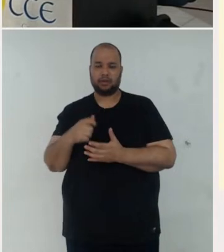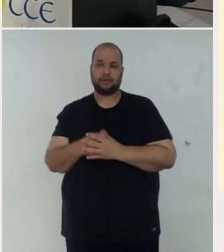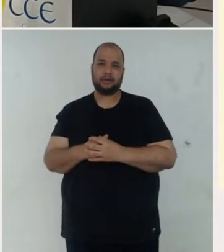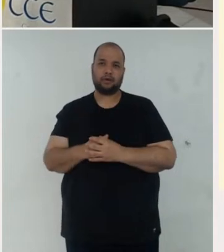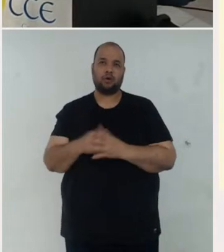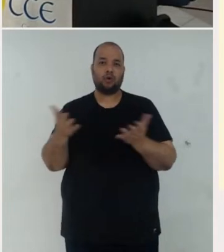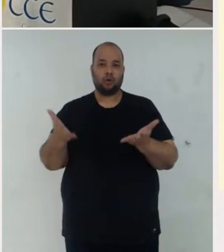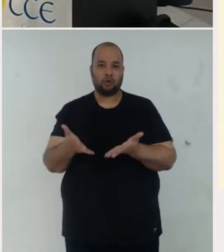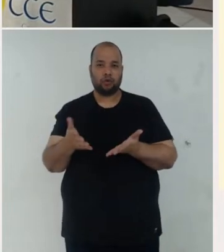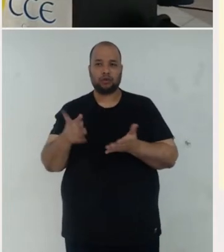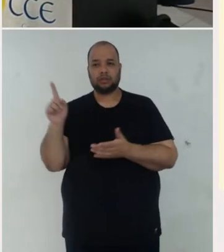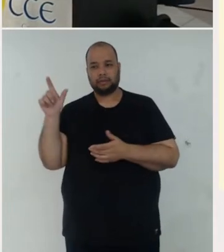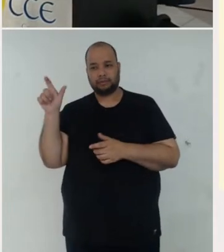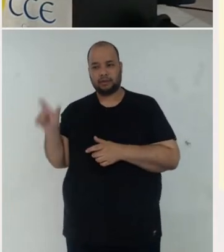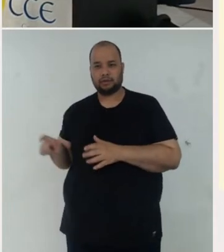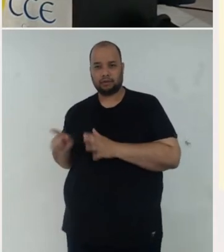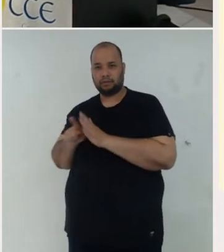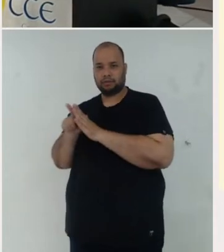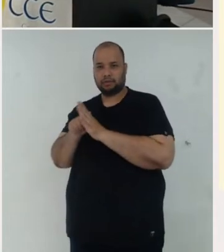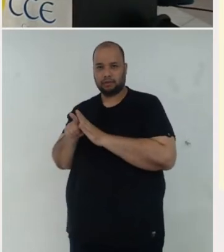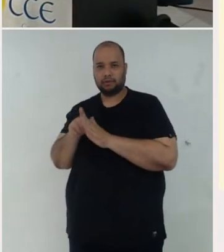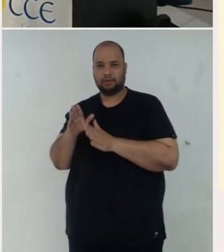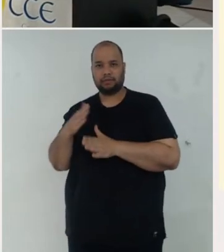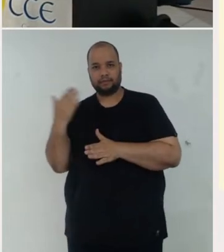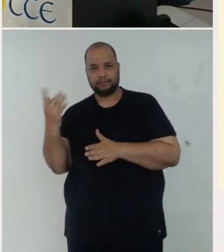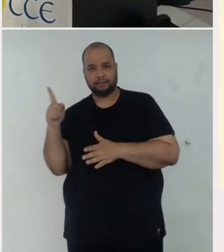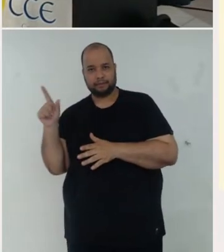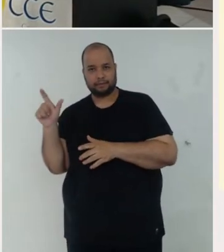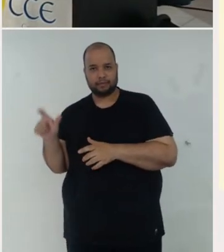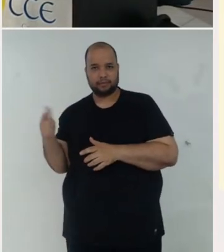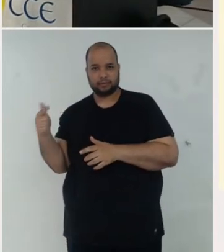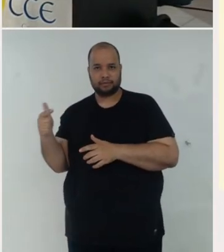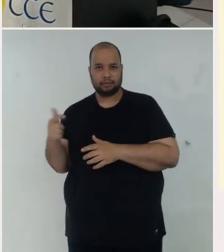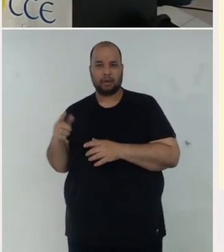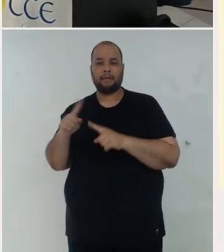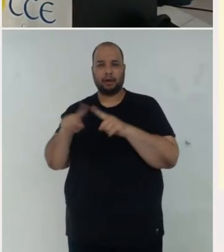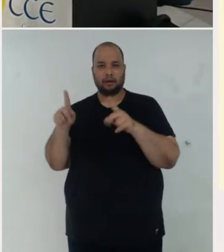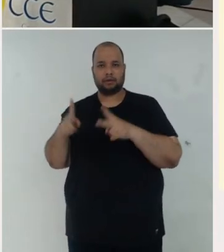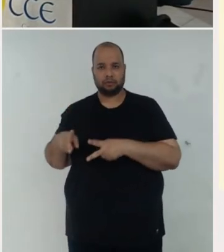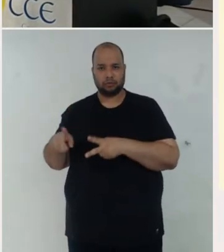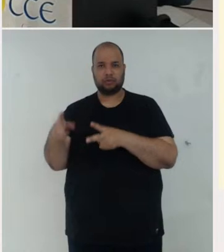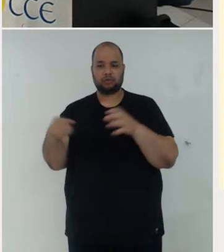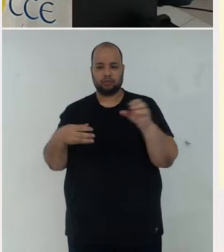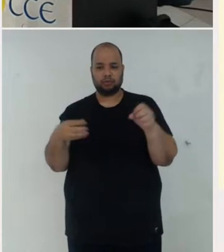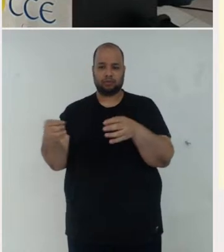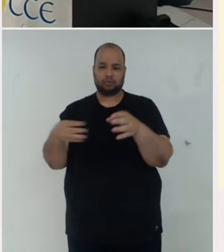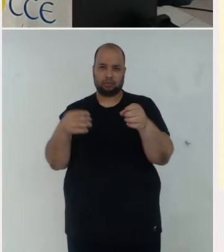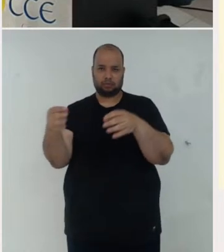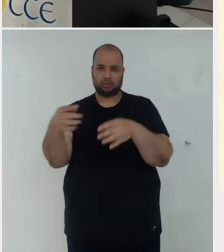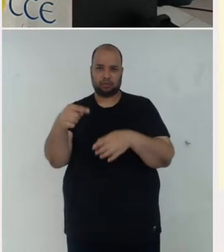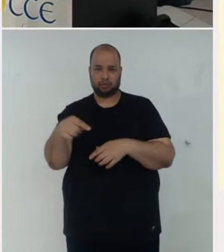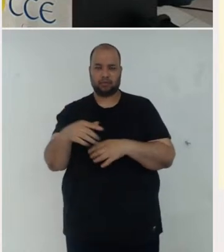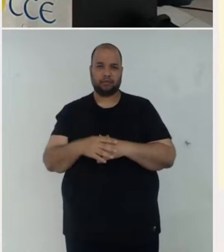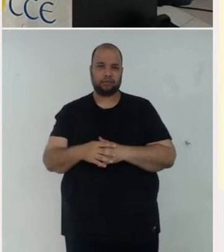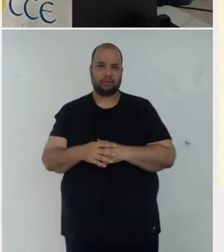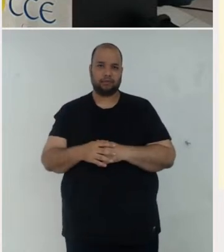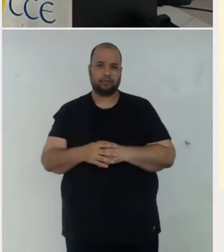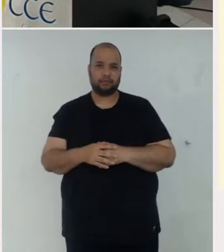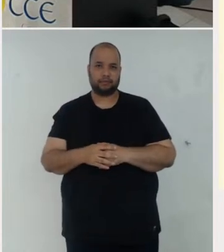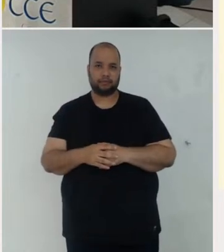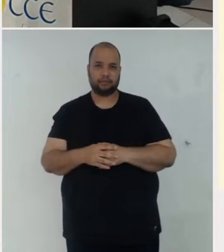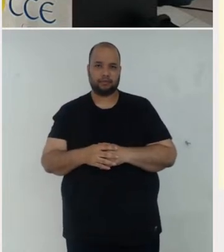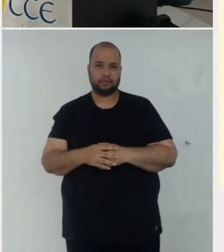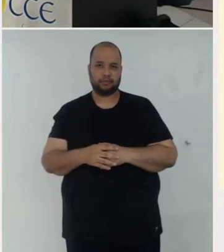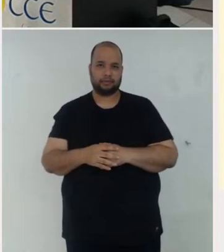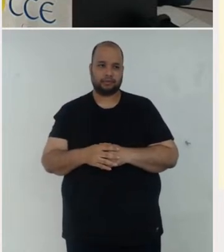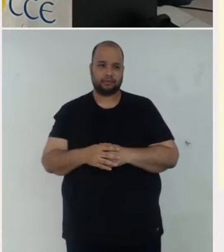infelizmente, interrompido. Morreu. Eles continuam atualizando, sabe? Mas, assim, é de uma forma